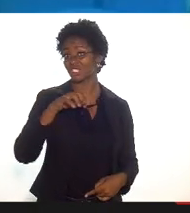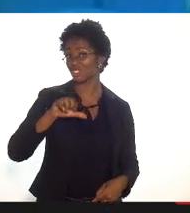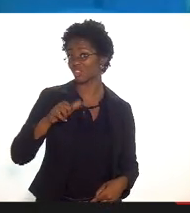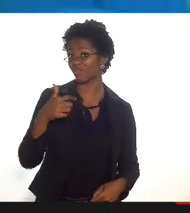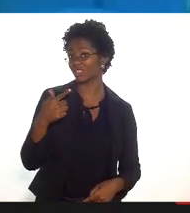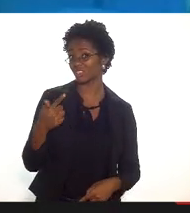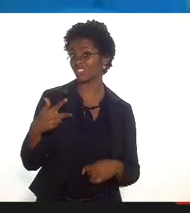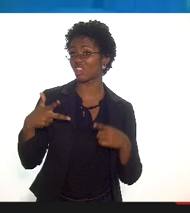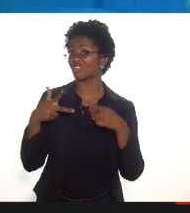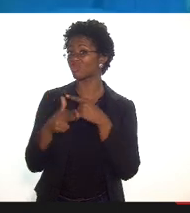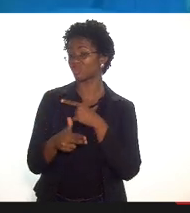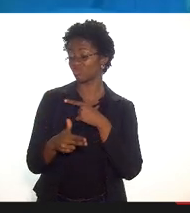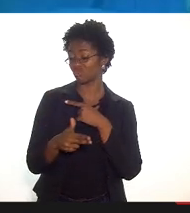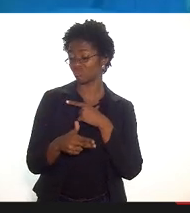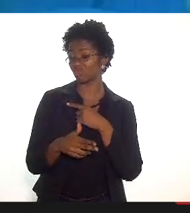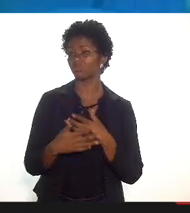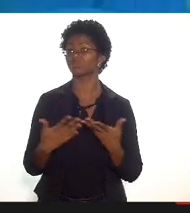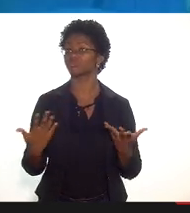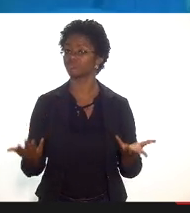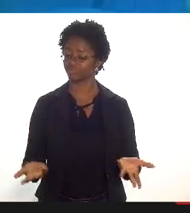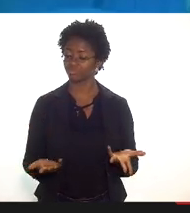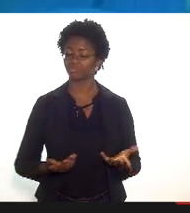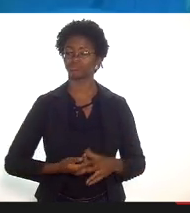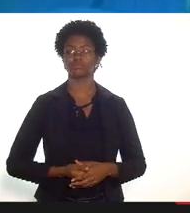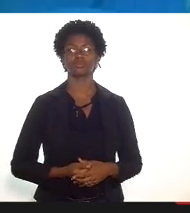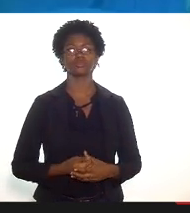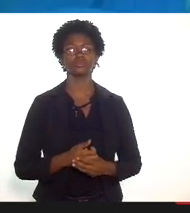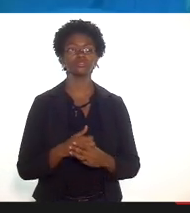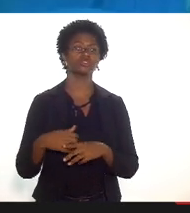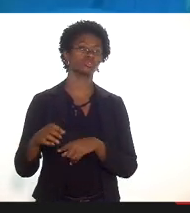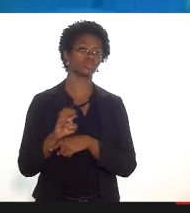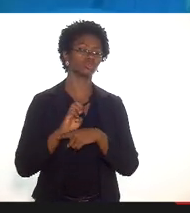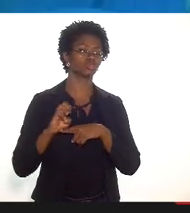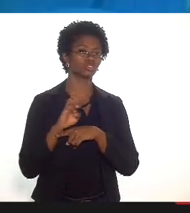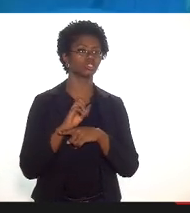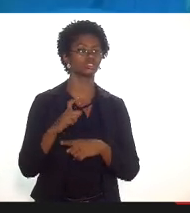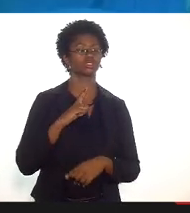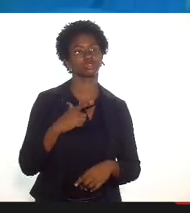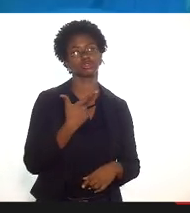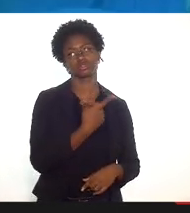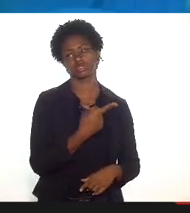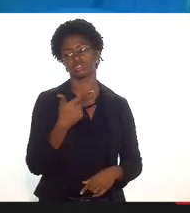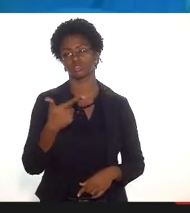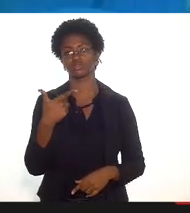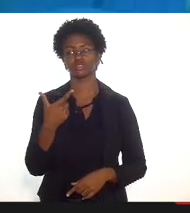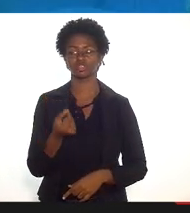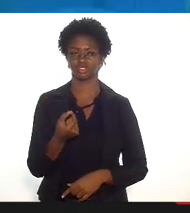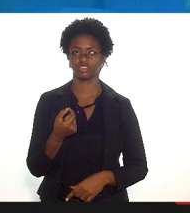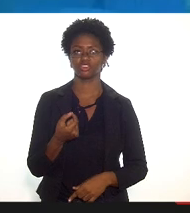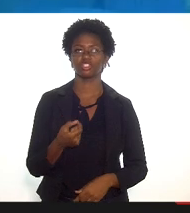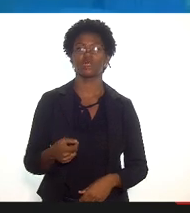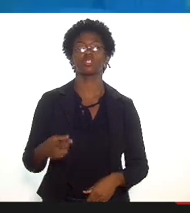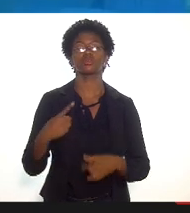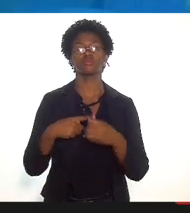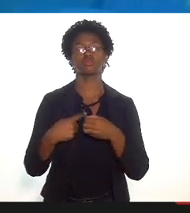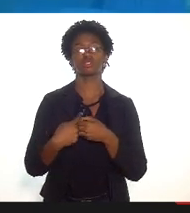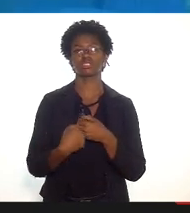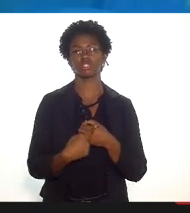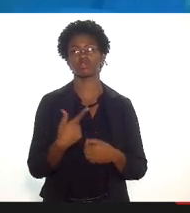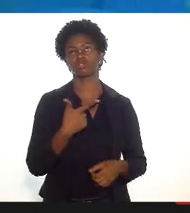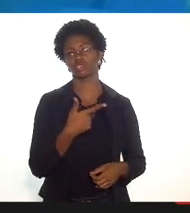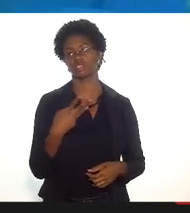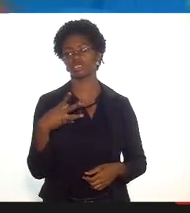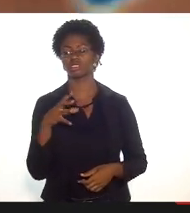797 leitos impedidos. No estado, temos 220 leitos e no município, 230